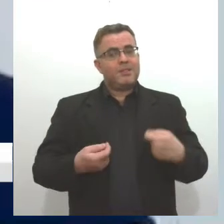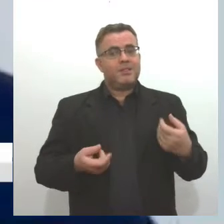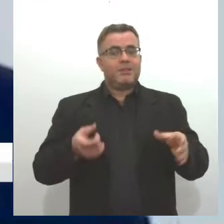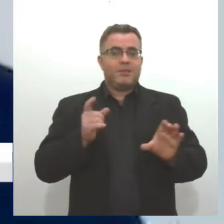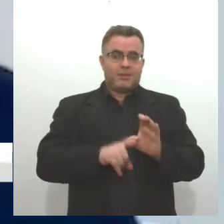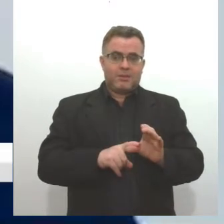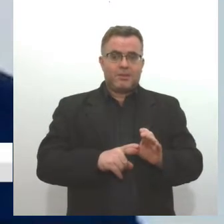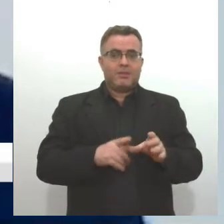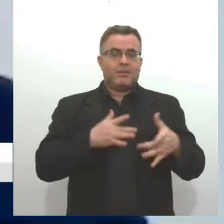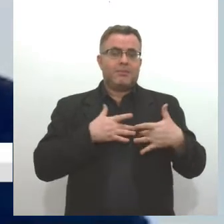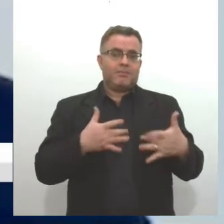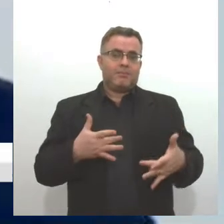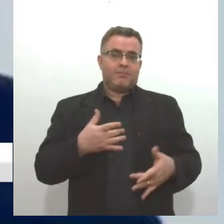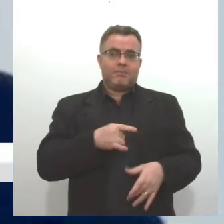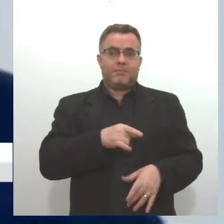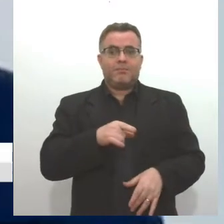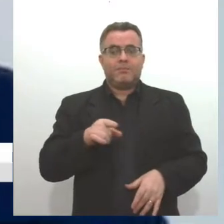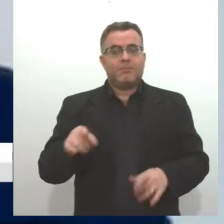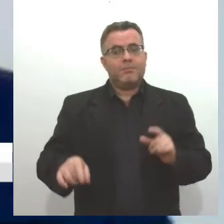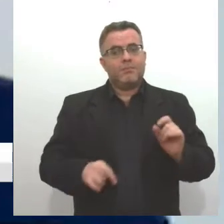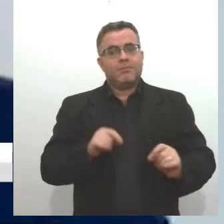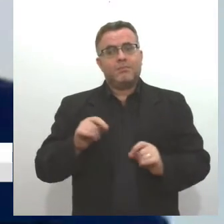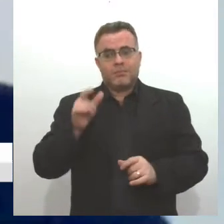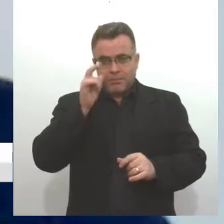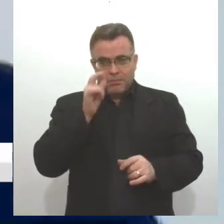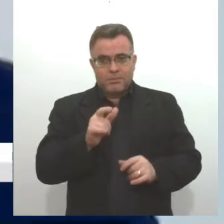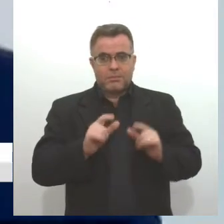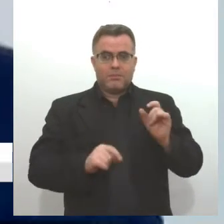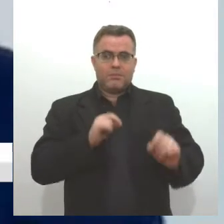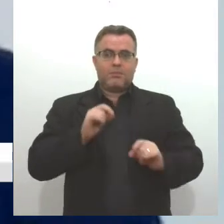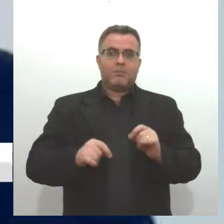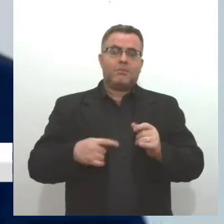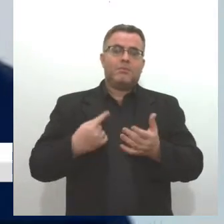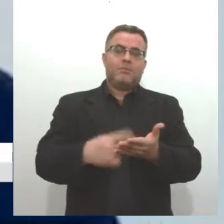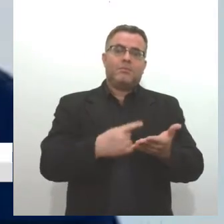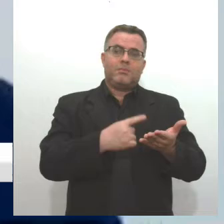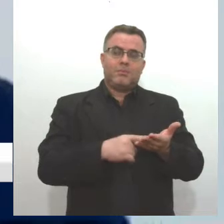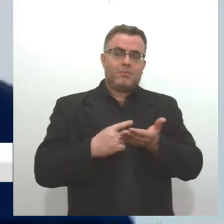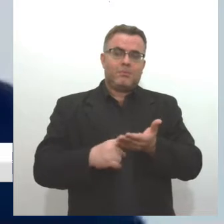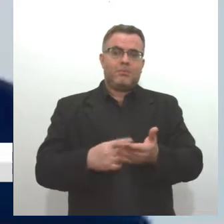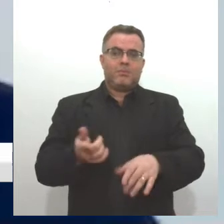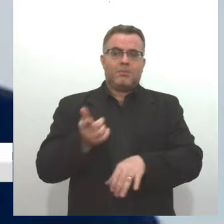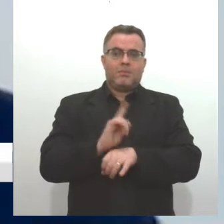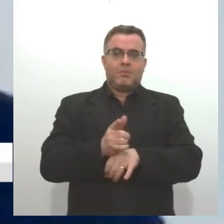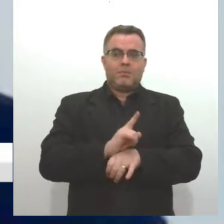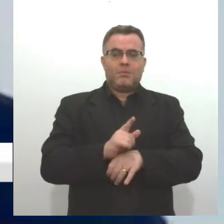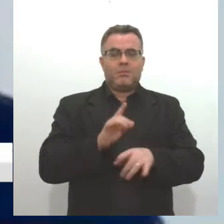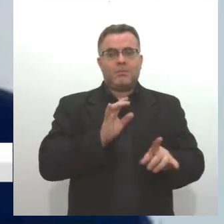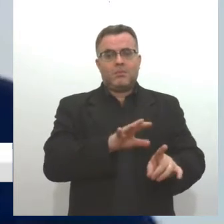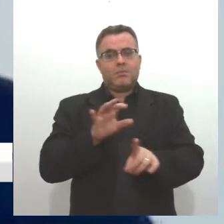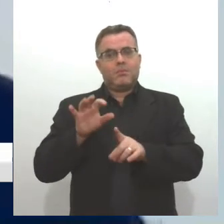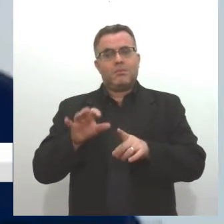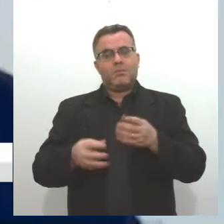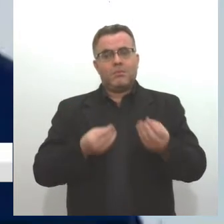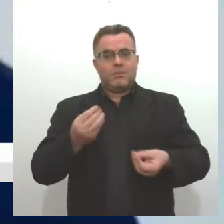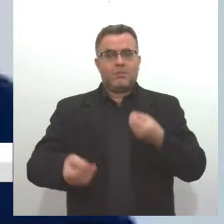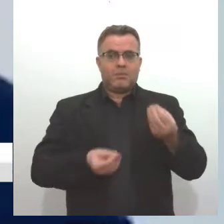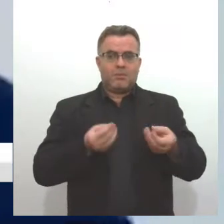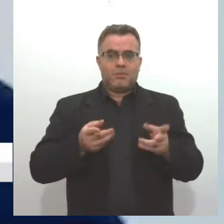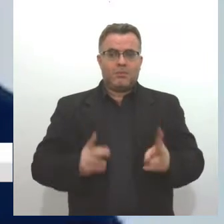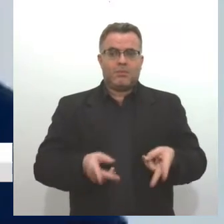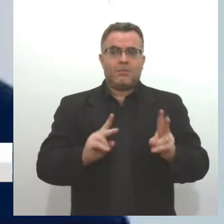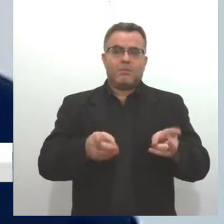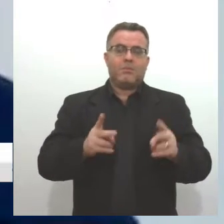boa vontade, do interesse de gestores e que nem sempre está comprometido com as